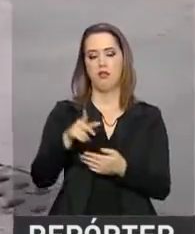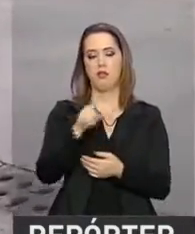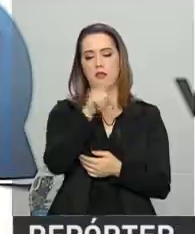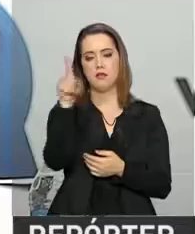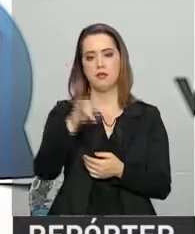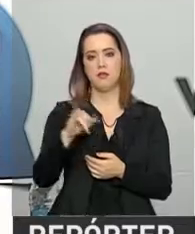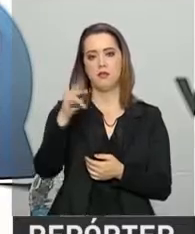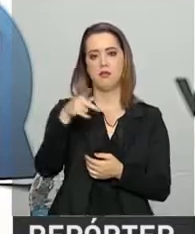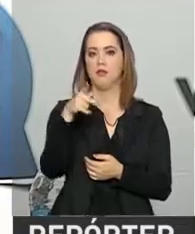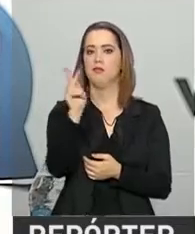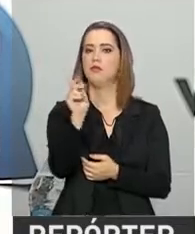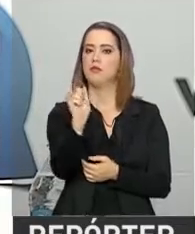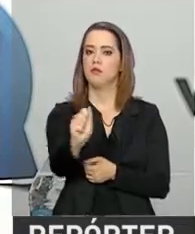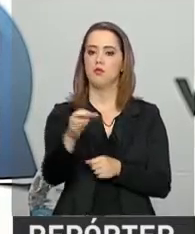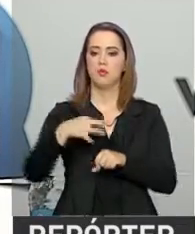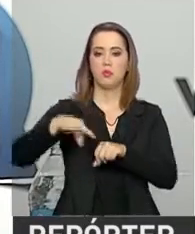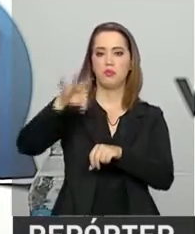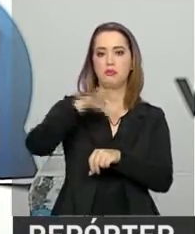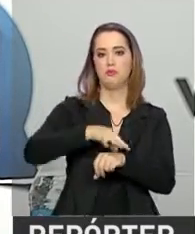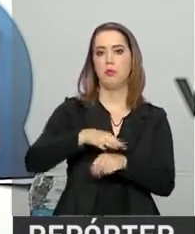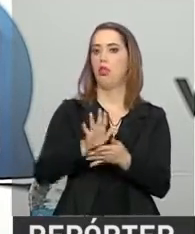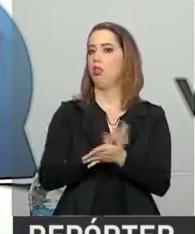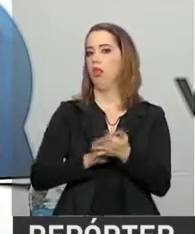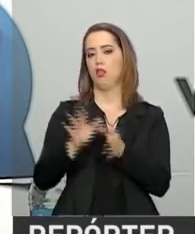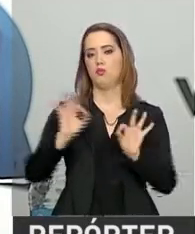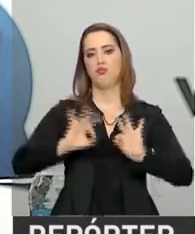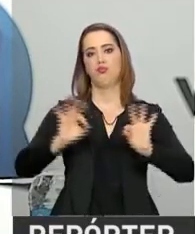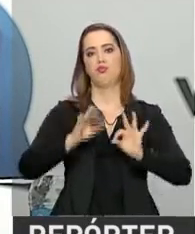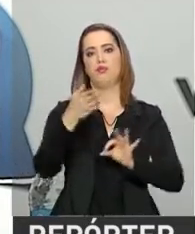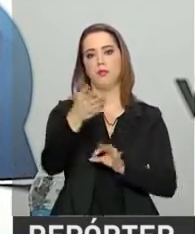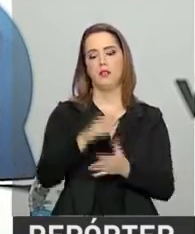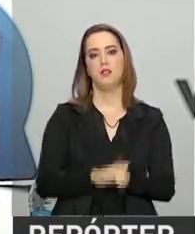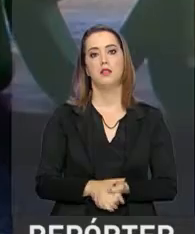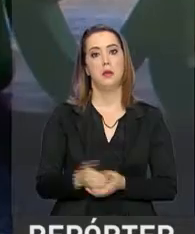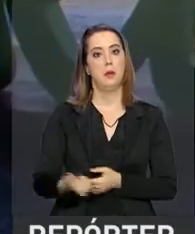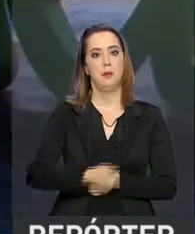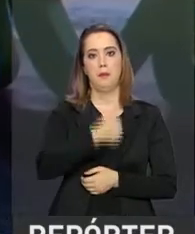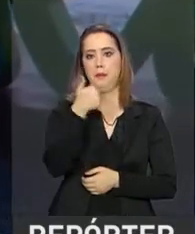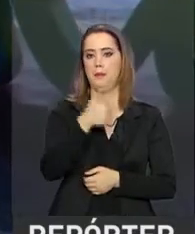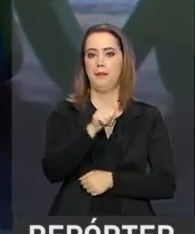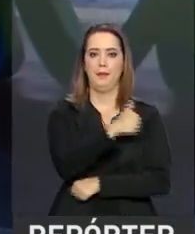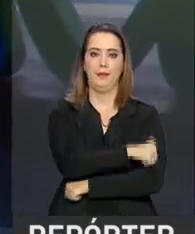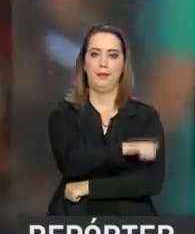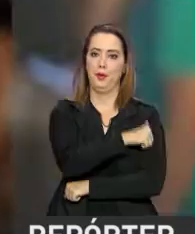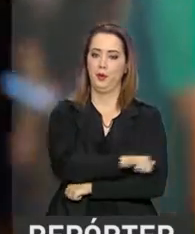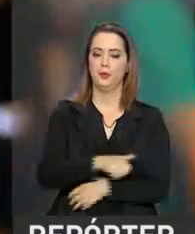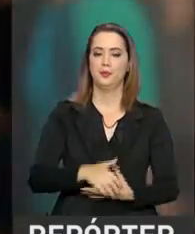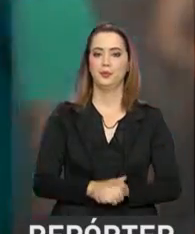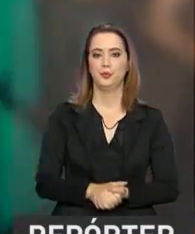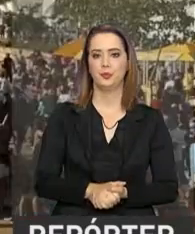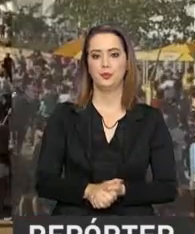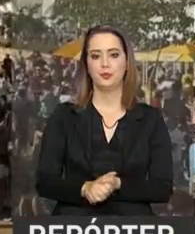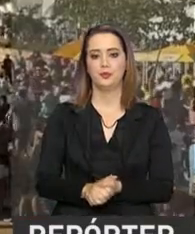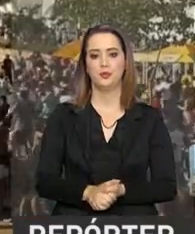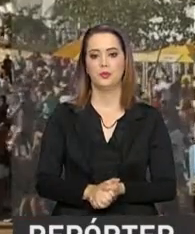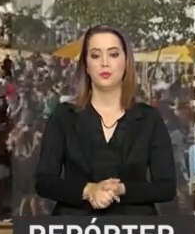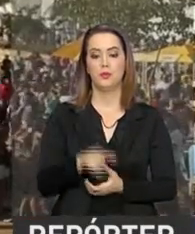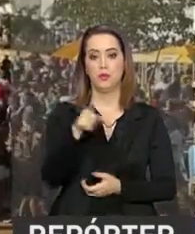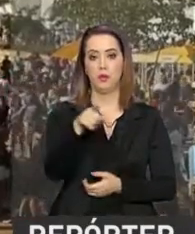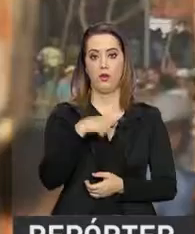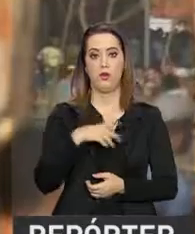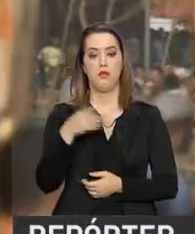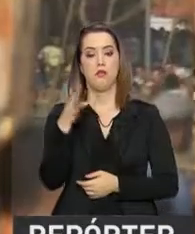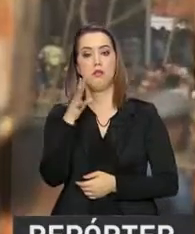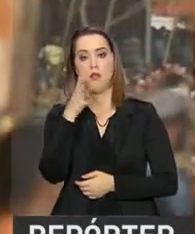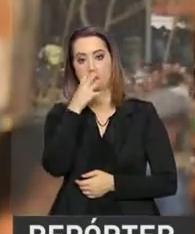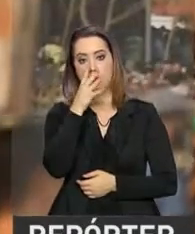jogos. Foi muito mais seguro para não se pegar a Zika ficar no Rio do que ir para Miami. As atrações mais visitadas na Cidade